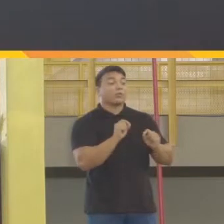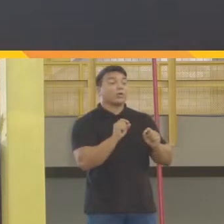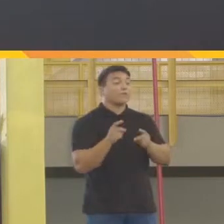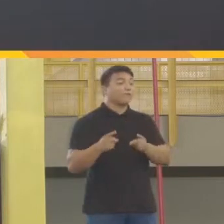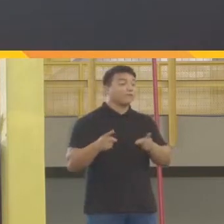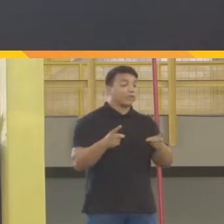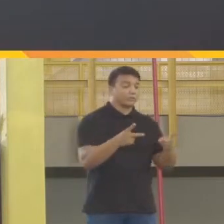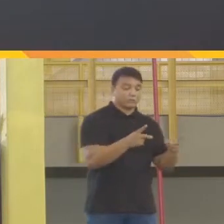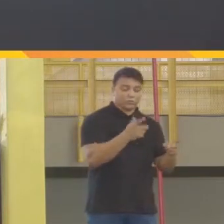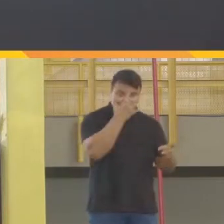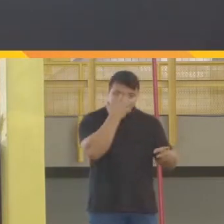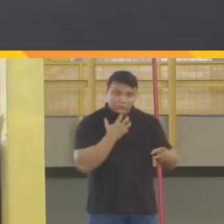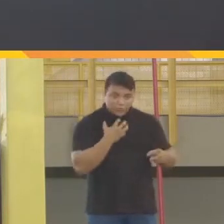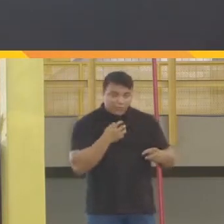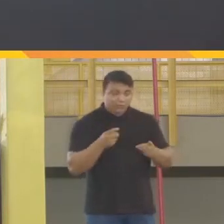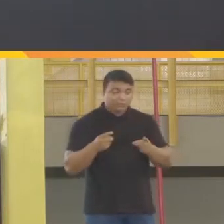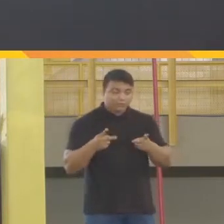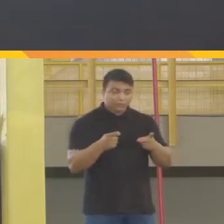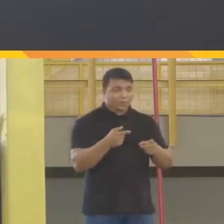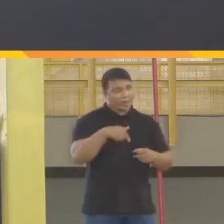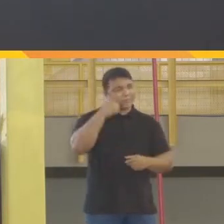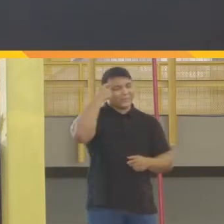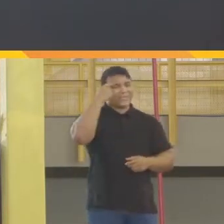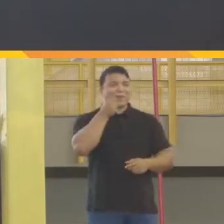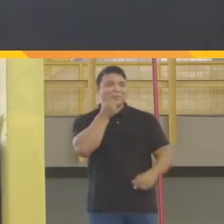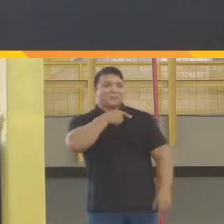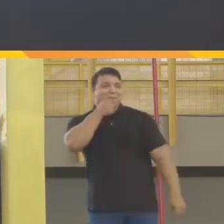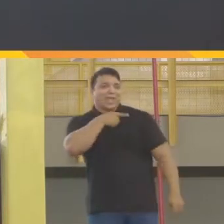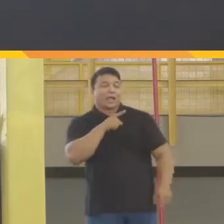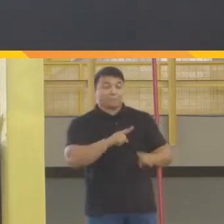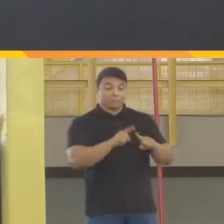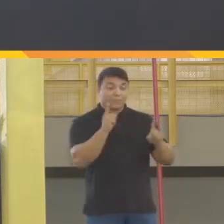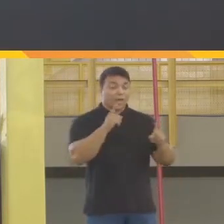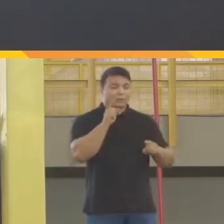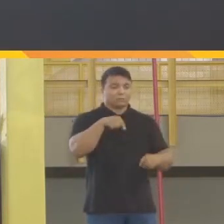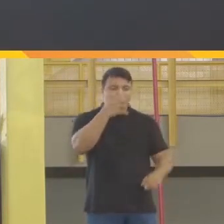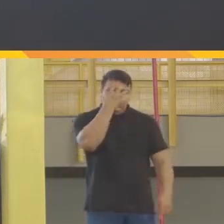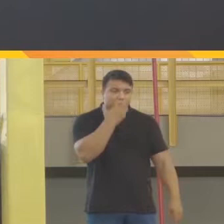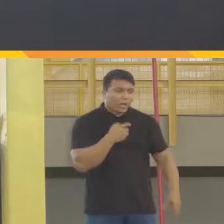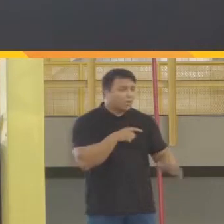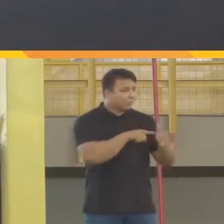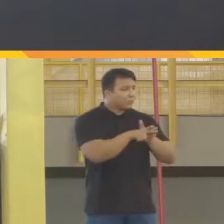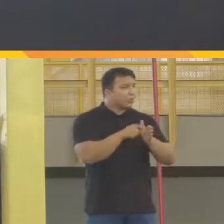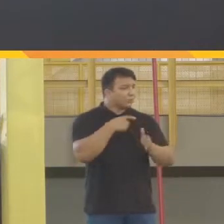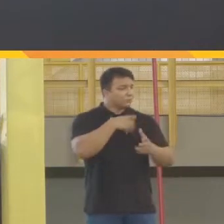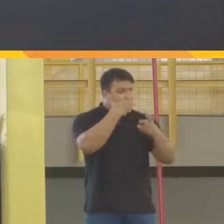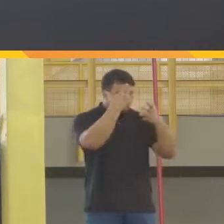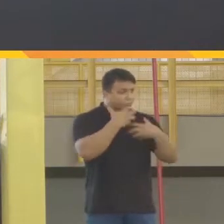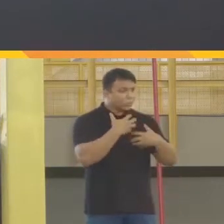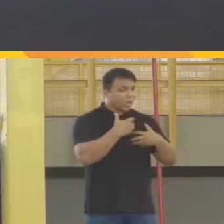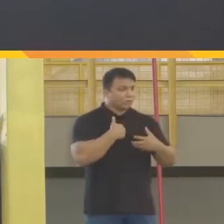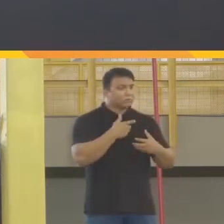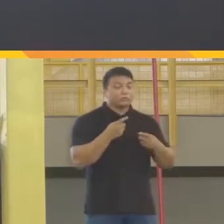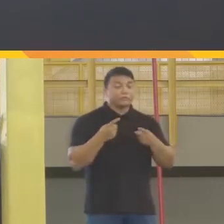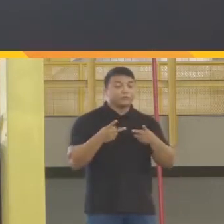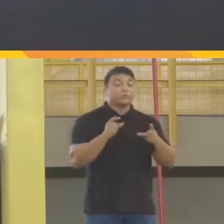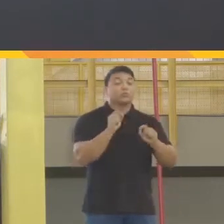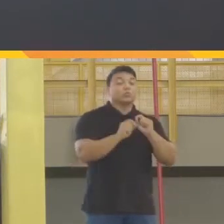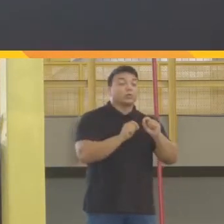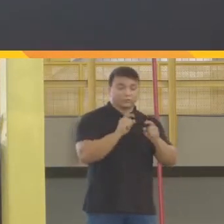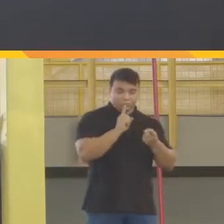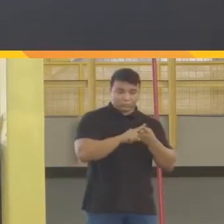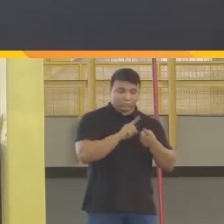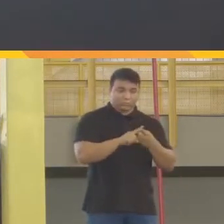eu estou falando sério, viu? Vocês podem pensar que é piada, mas é sério. Vá pesquisar para ver se eu estou dizendo alguma doideira, tá?